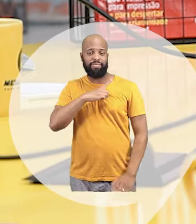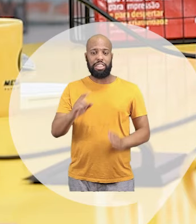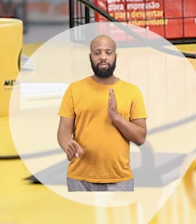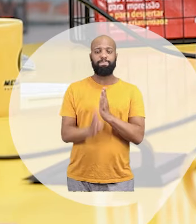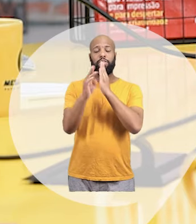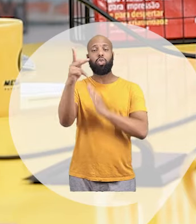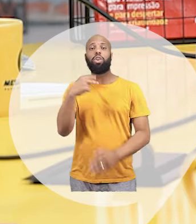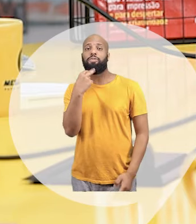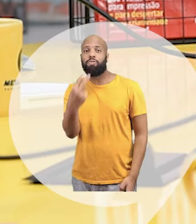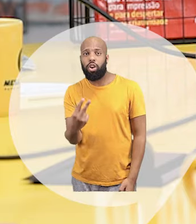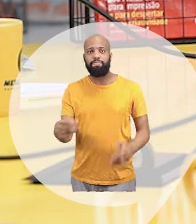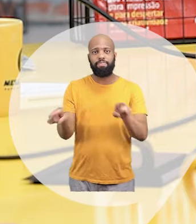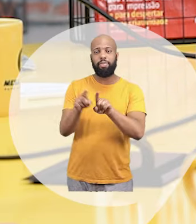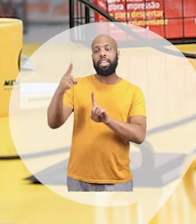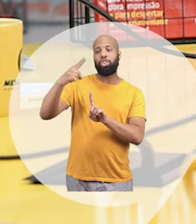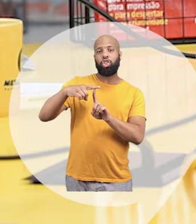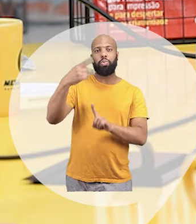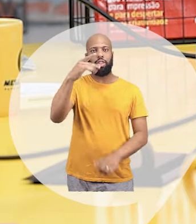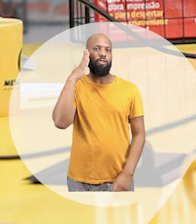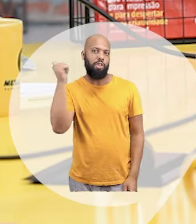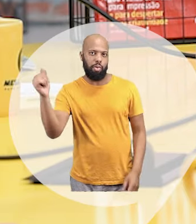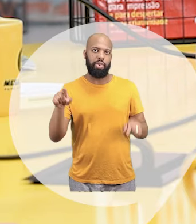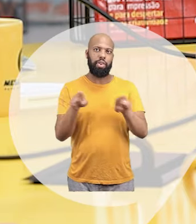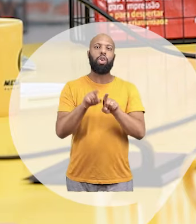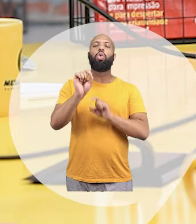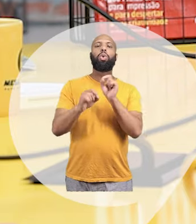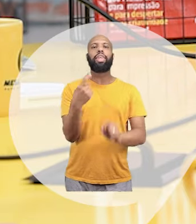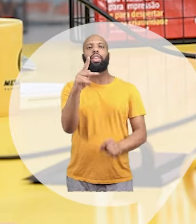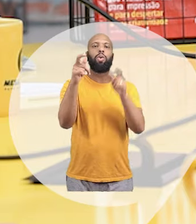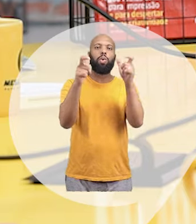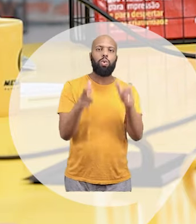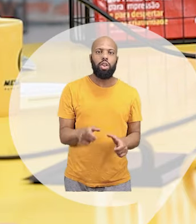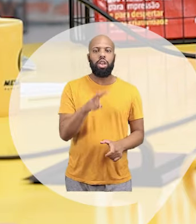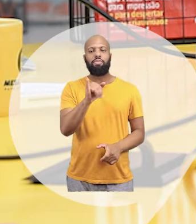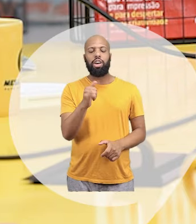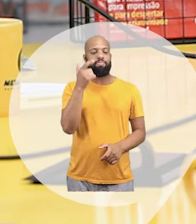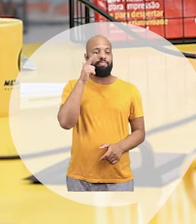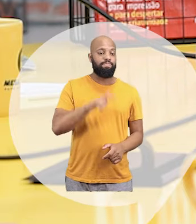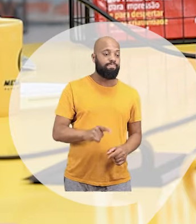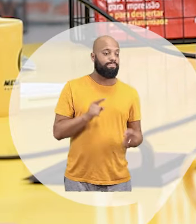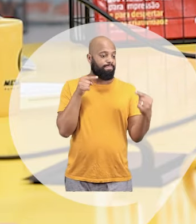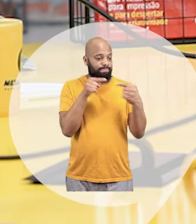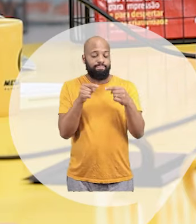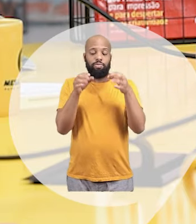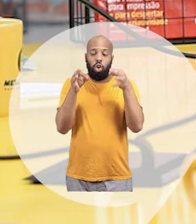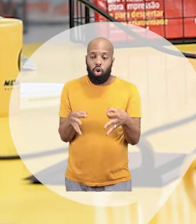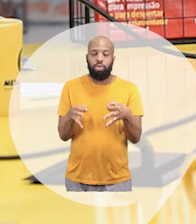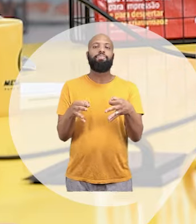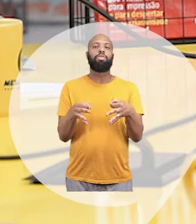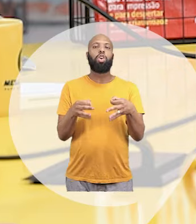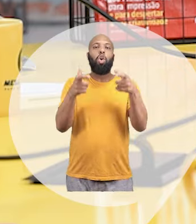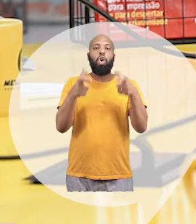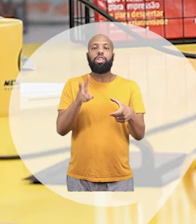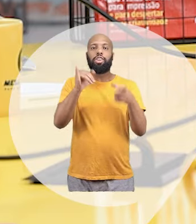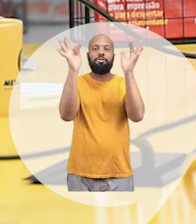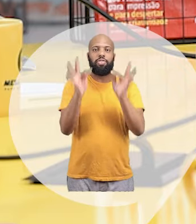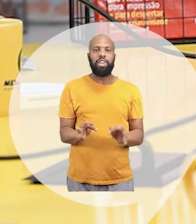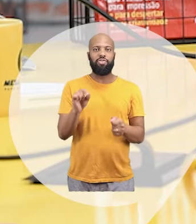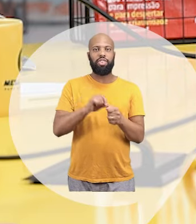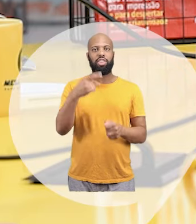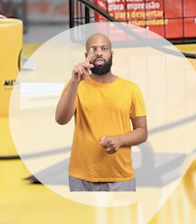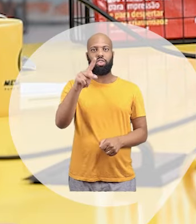é isso você tem que encontrar sua voz você tem que encontrar o seu tipo de sucesso qual que é o seu lugar onde que você vai se encaixar e onde você vai ser feliz fazendo o que você faz